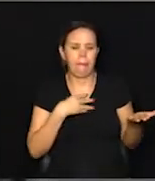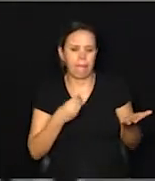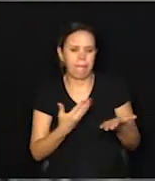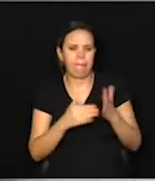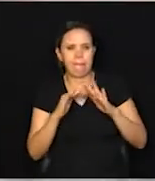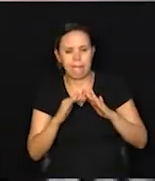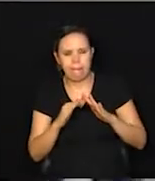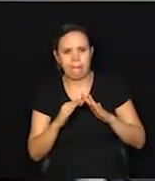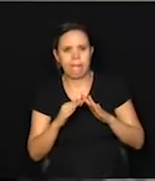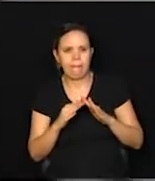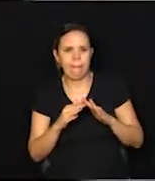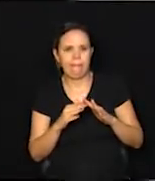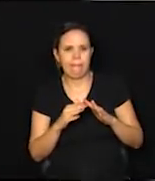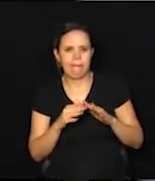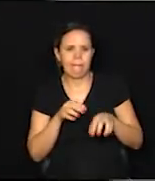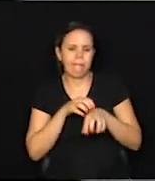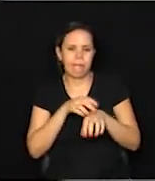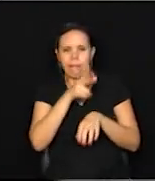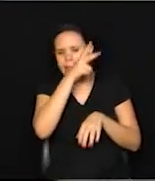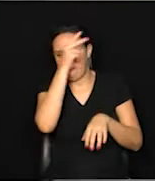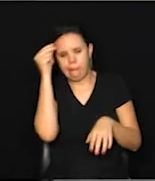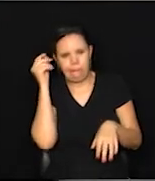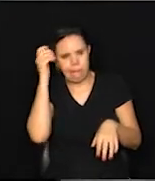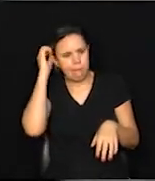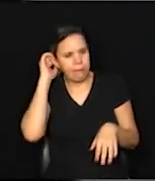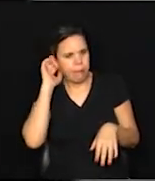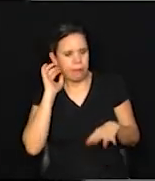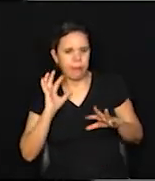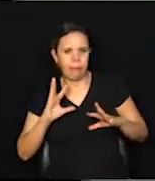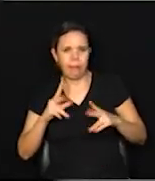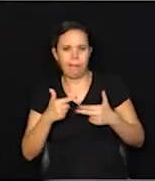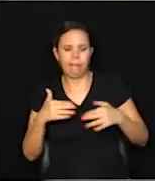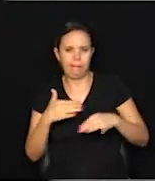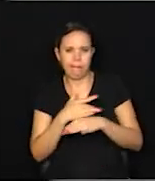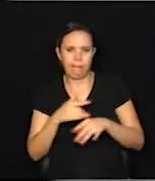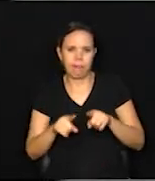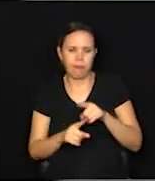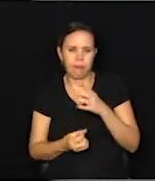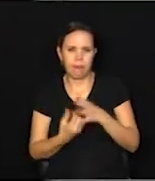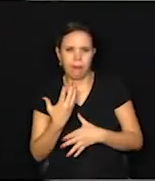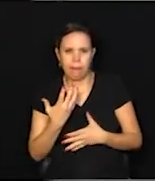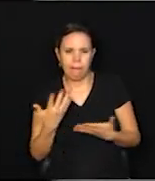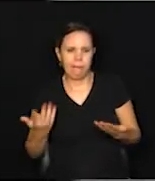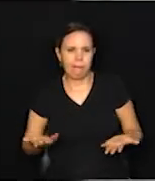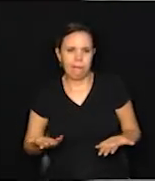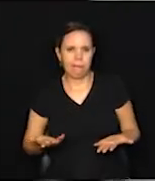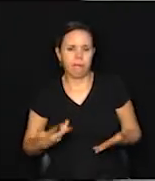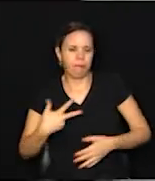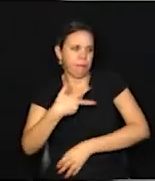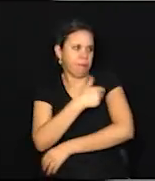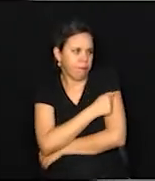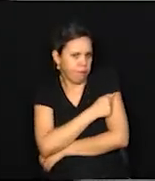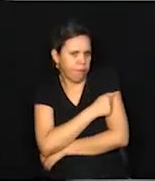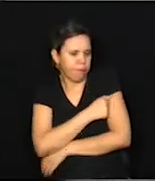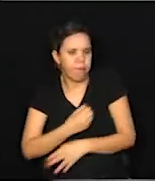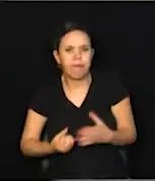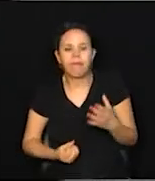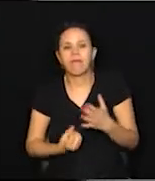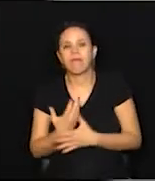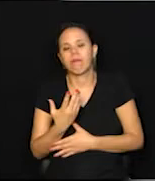escola de transporte público, enfim, é toda uma circulação que acontece, a vacinação que está acontecendo,